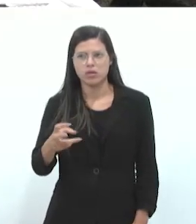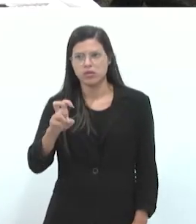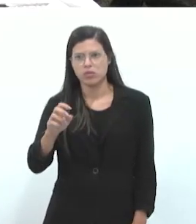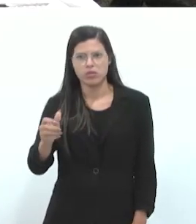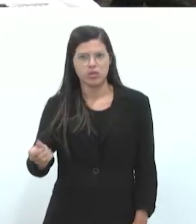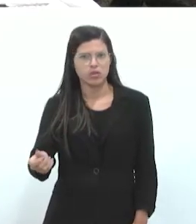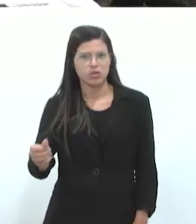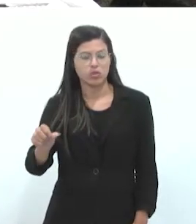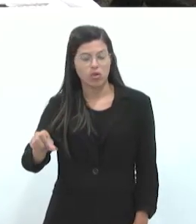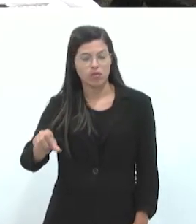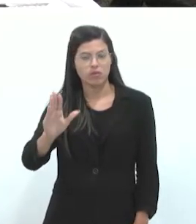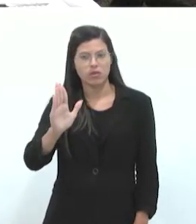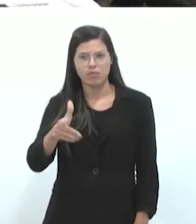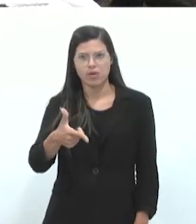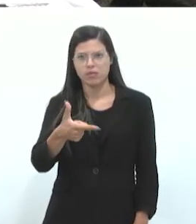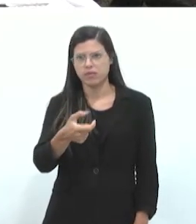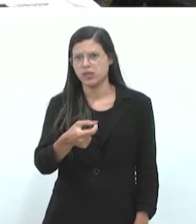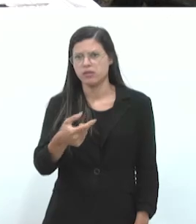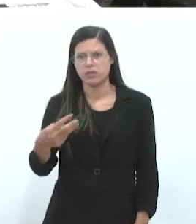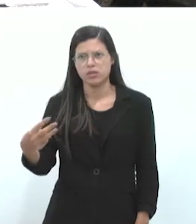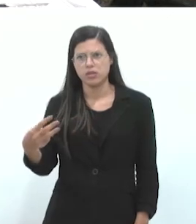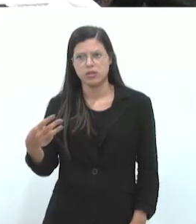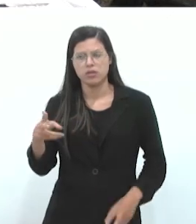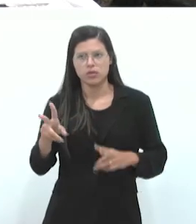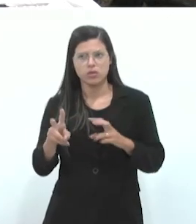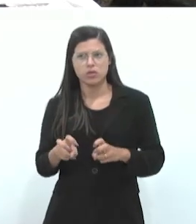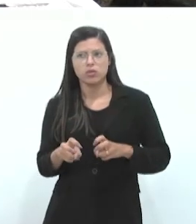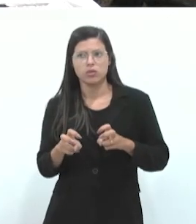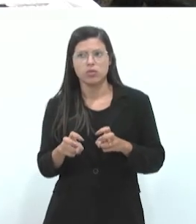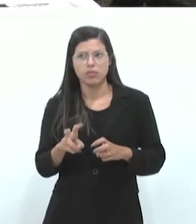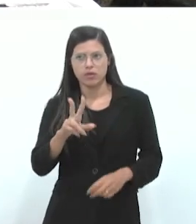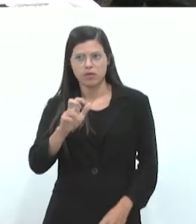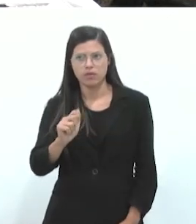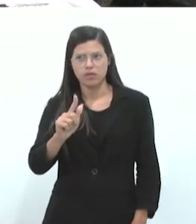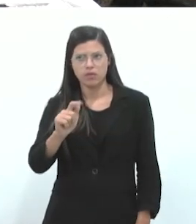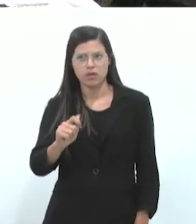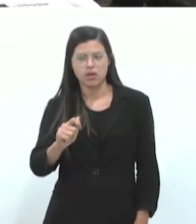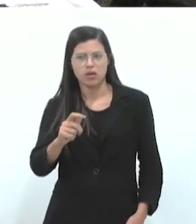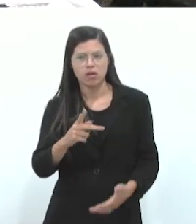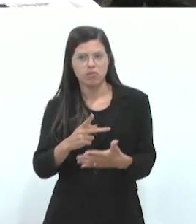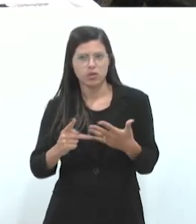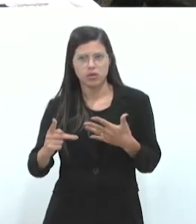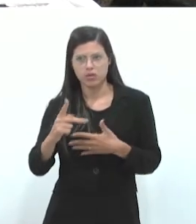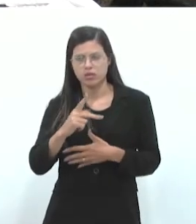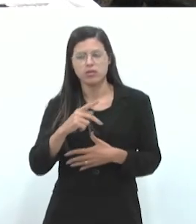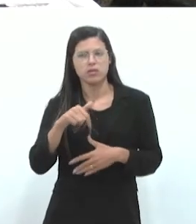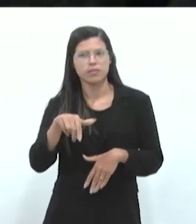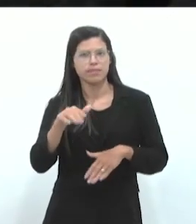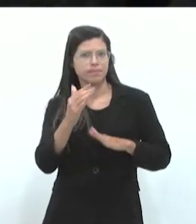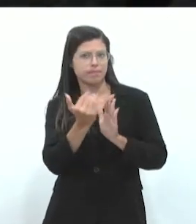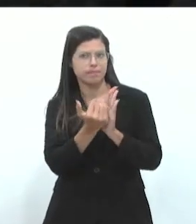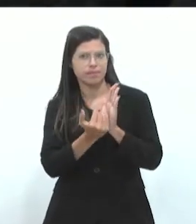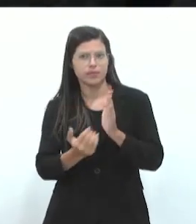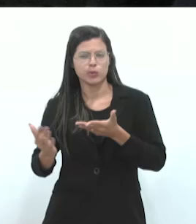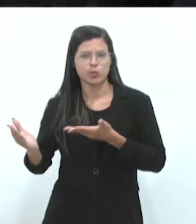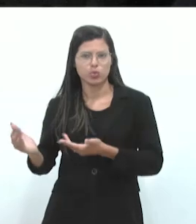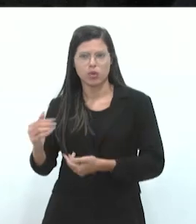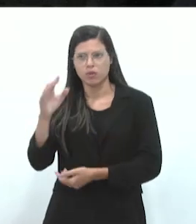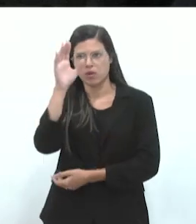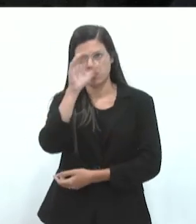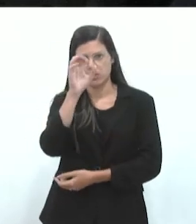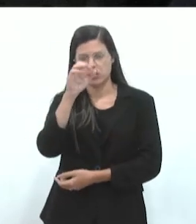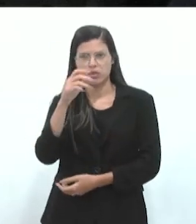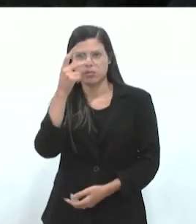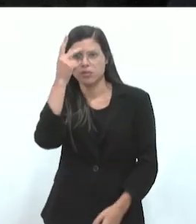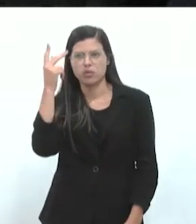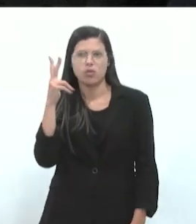1359 de 23, Perfeito. dispõe sobre a inclusão de vagas de prioritária no programa Jovem Aprendiz para órfãos abrigados